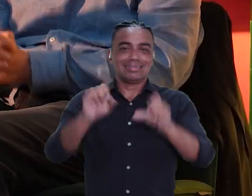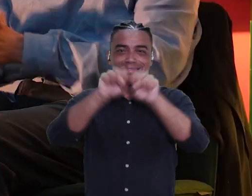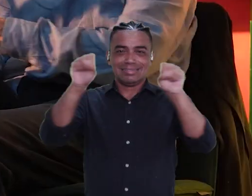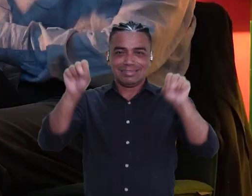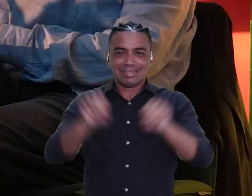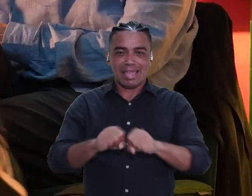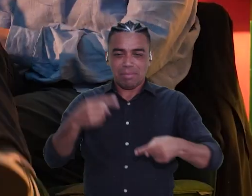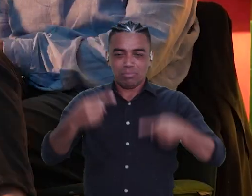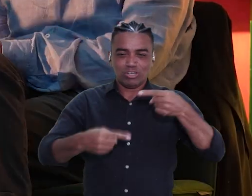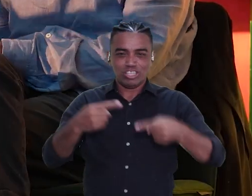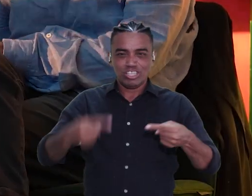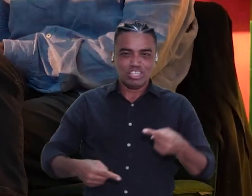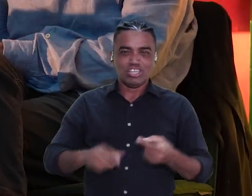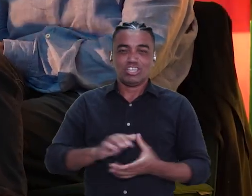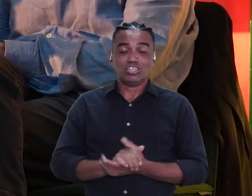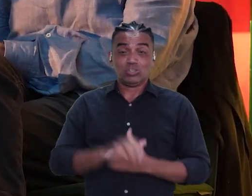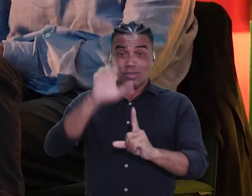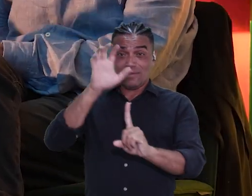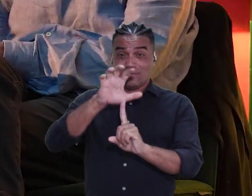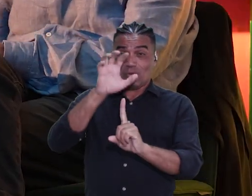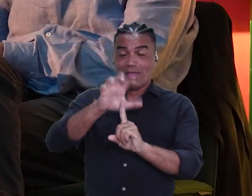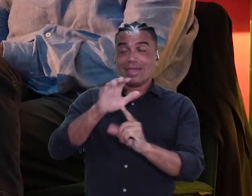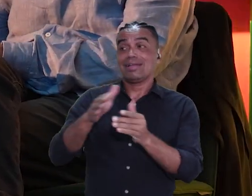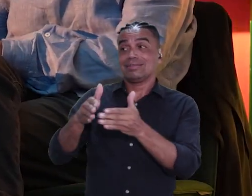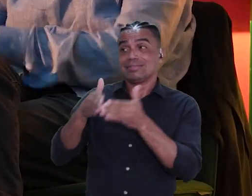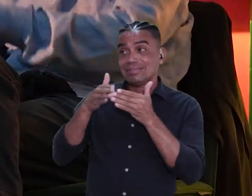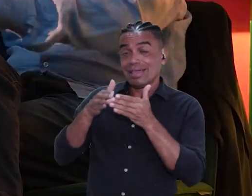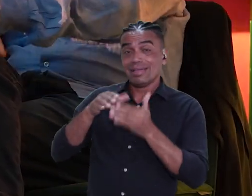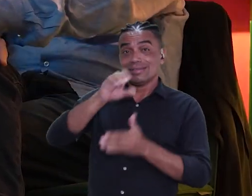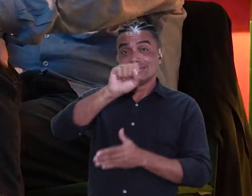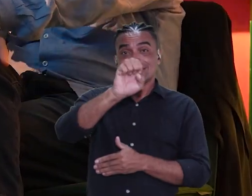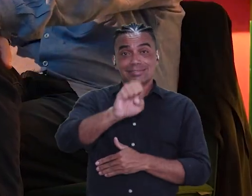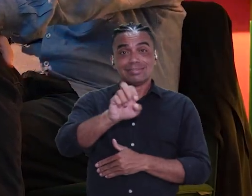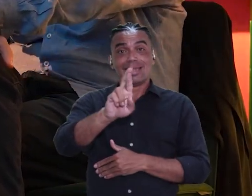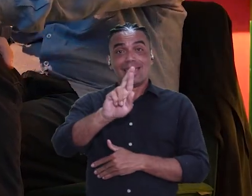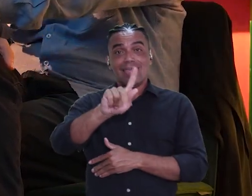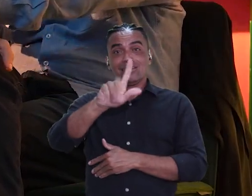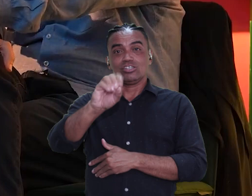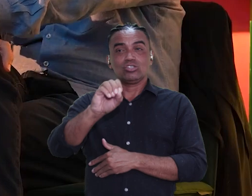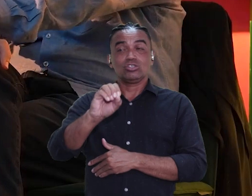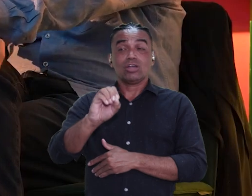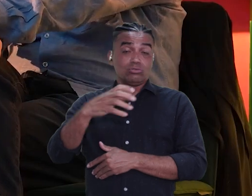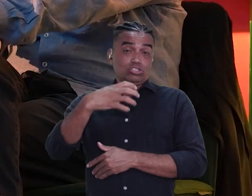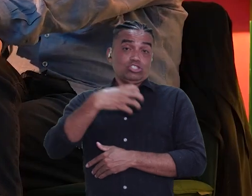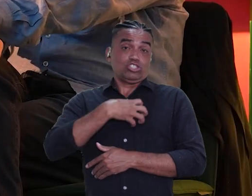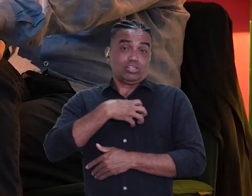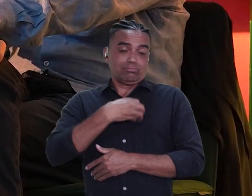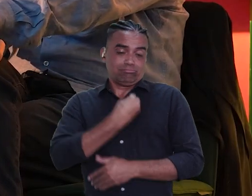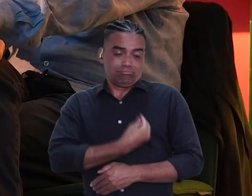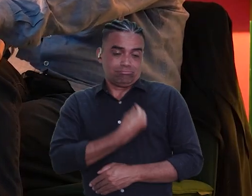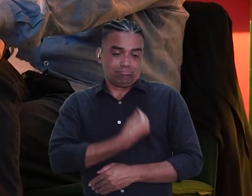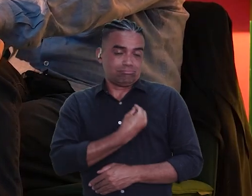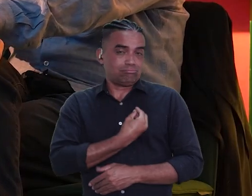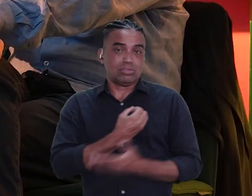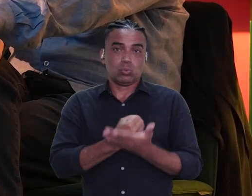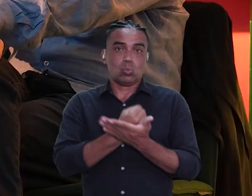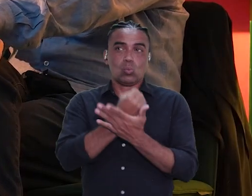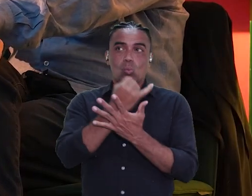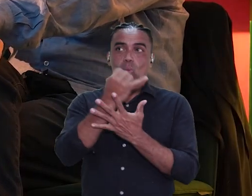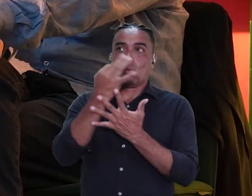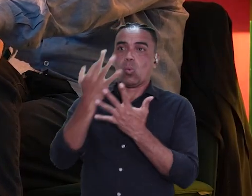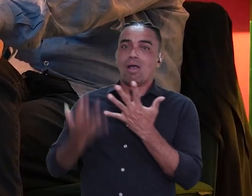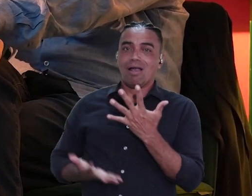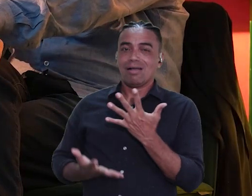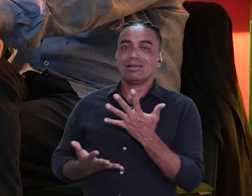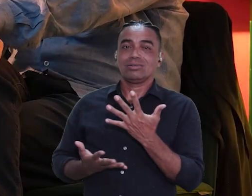sistema político, de doutrina política. Peço licença aqui ao Sérgio. Eu estou falando de modos de vida e do quanto